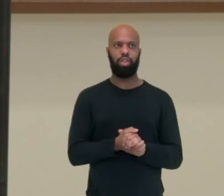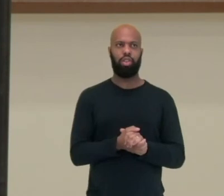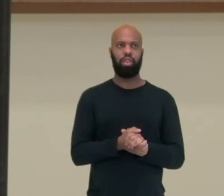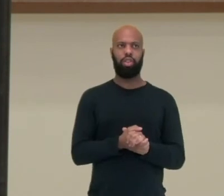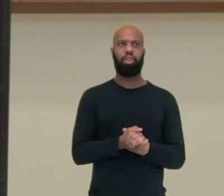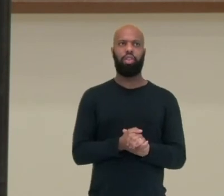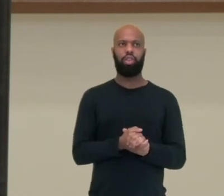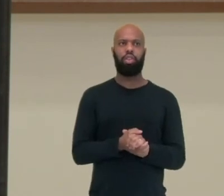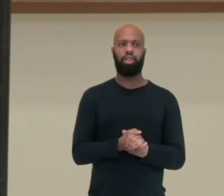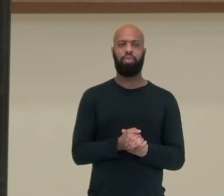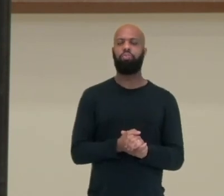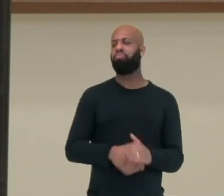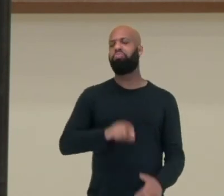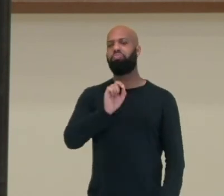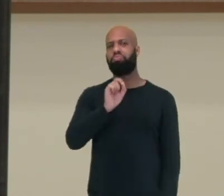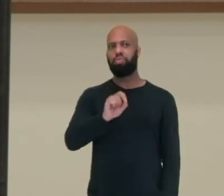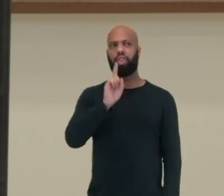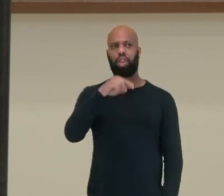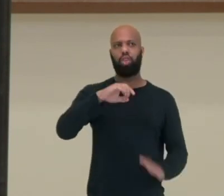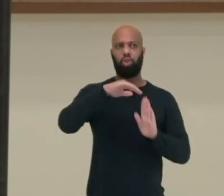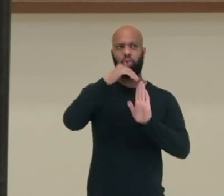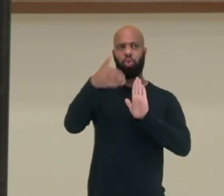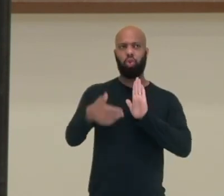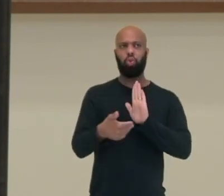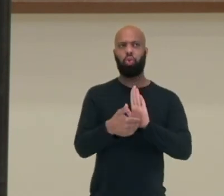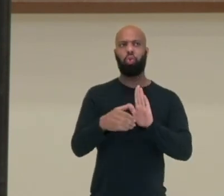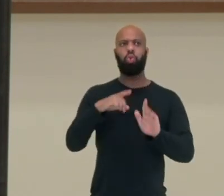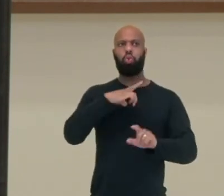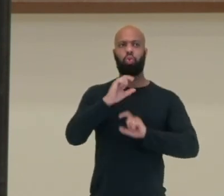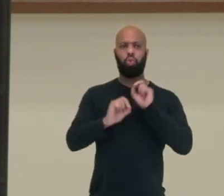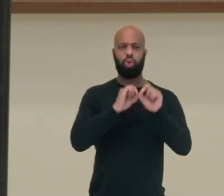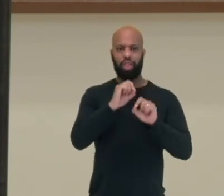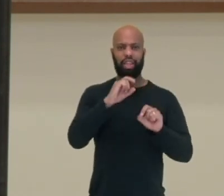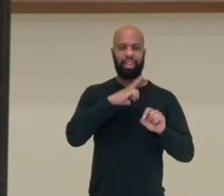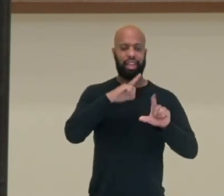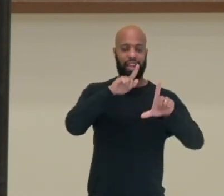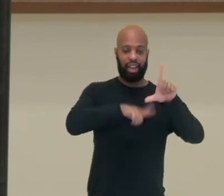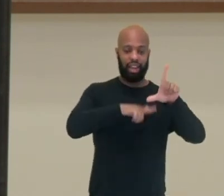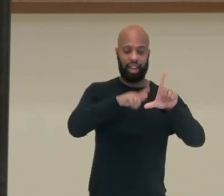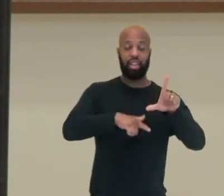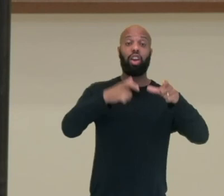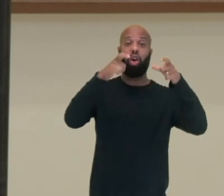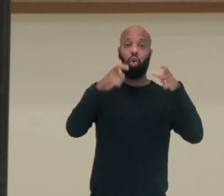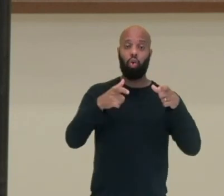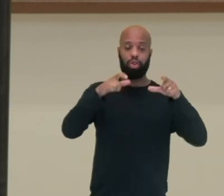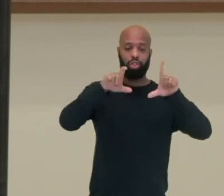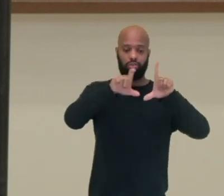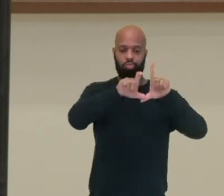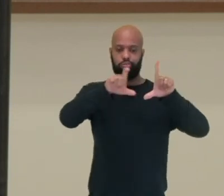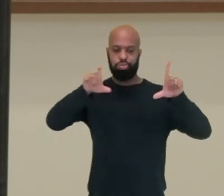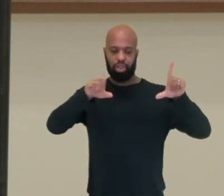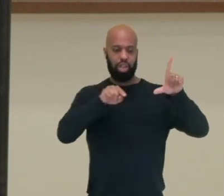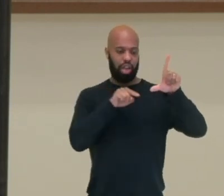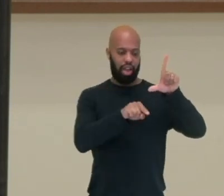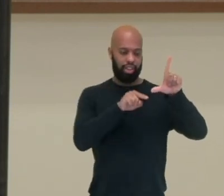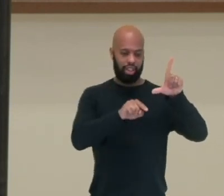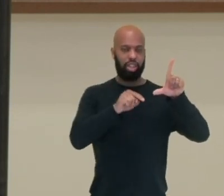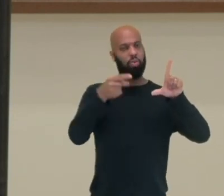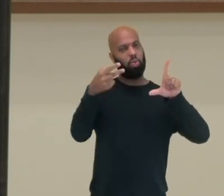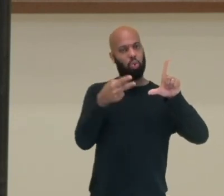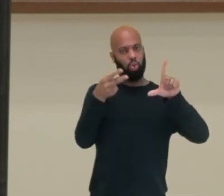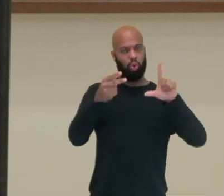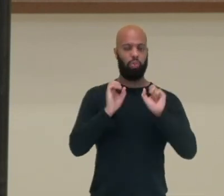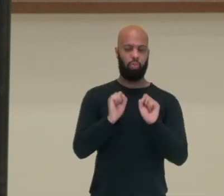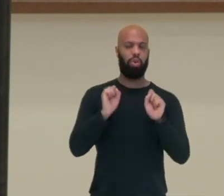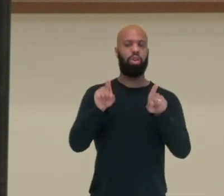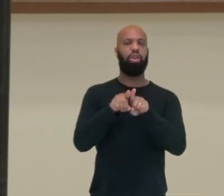logarítmica, aliás, que são todas aquelas que contêm a incógnita no logaritmando, ou na base, ou em ambos.